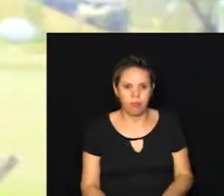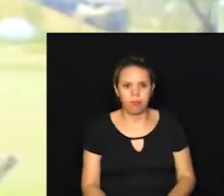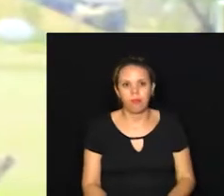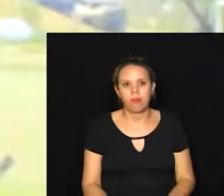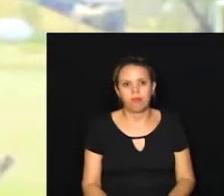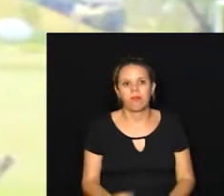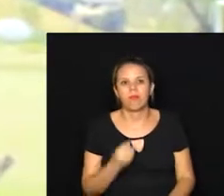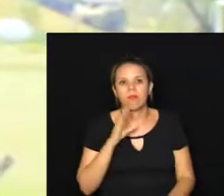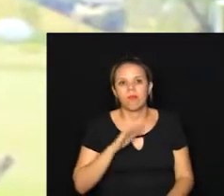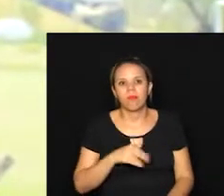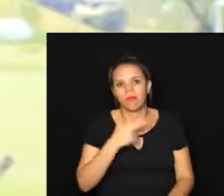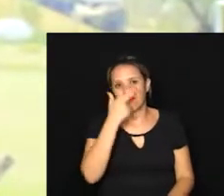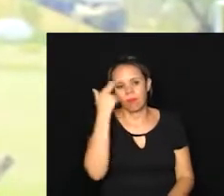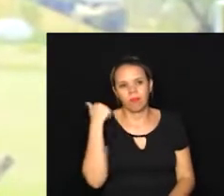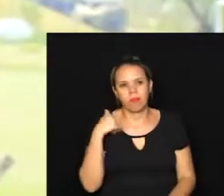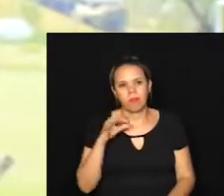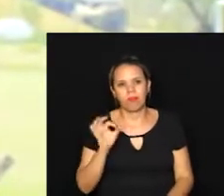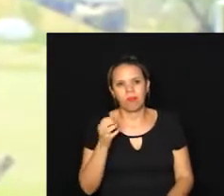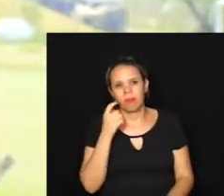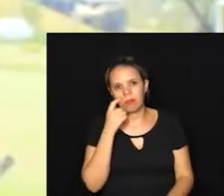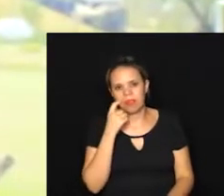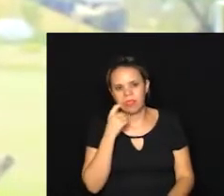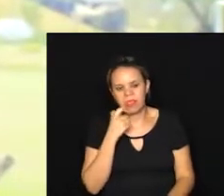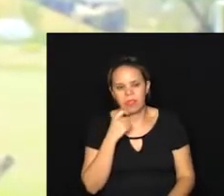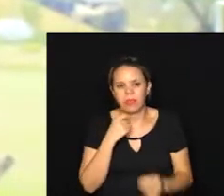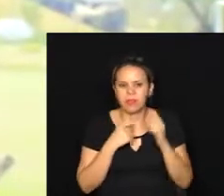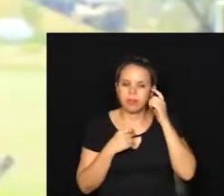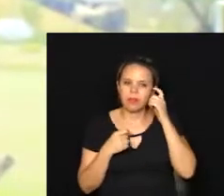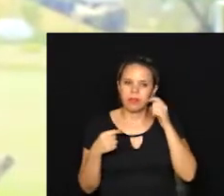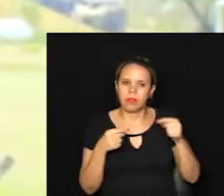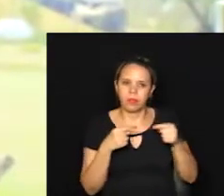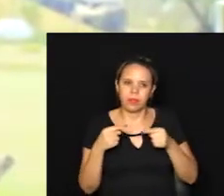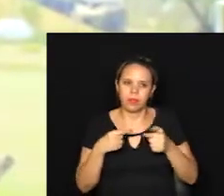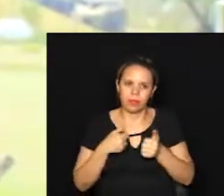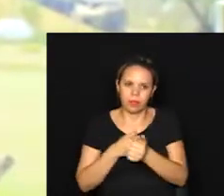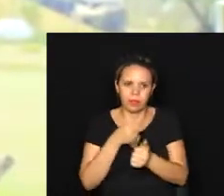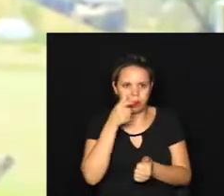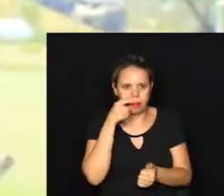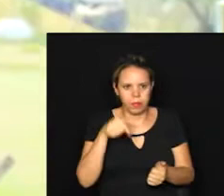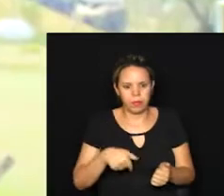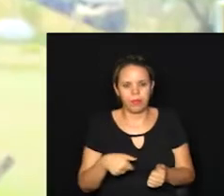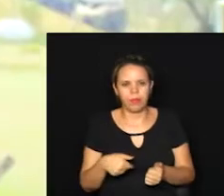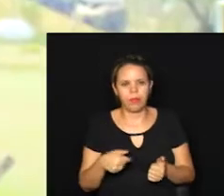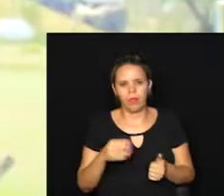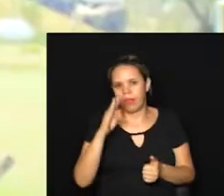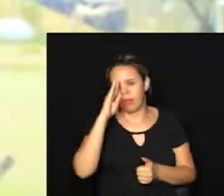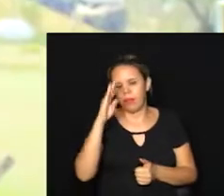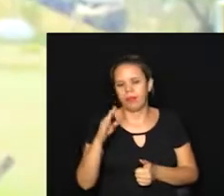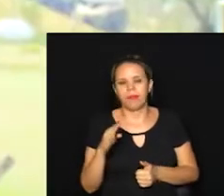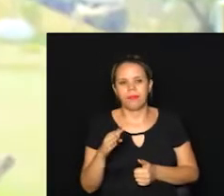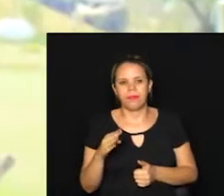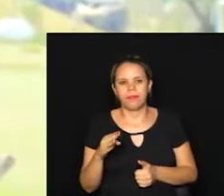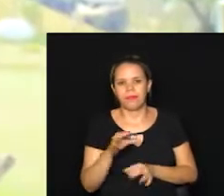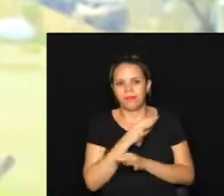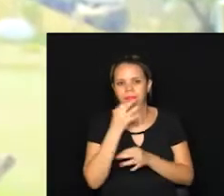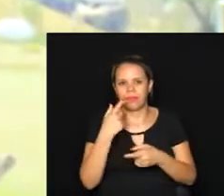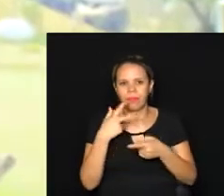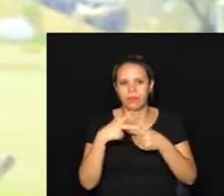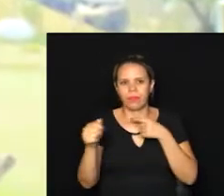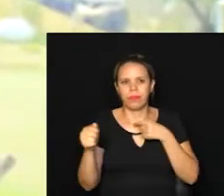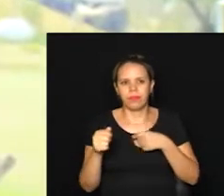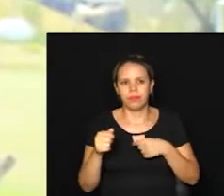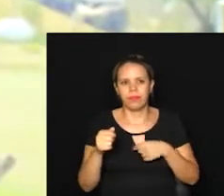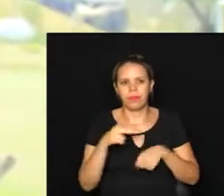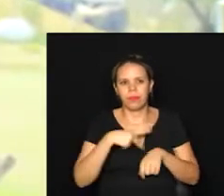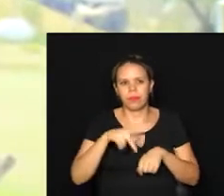Gabriel, boa tarde. Sem dúvida nenhuma, dos derbys que já acompanhei, esse coadjuvante com um brilho inesperado foi o